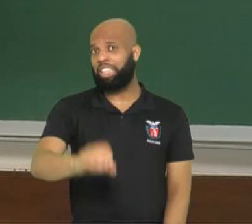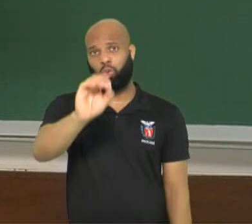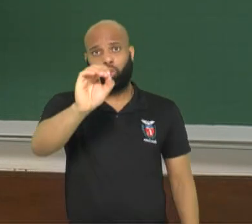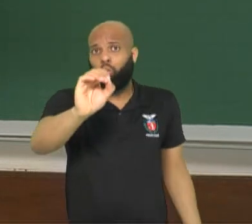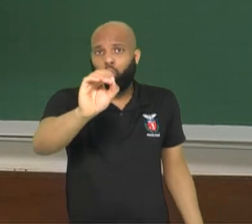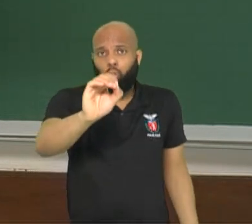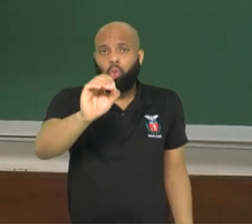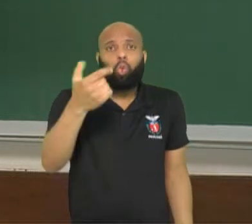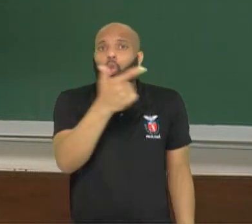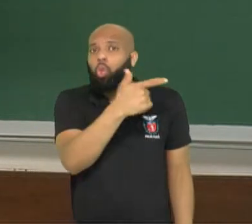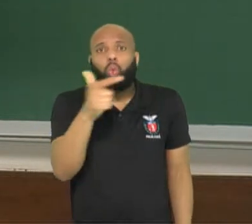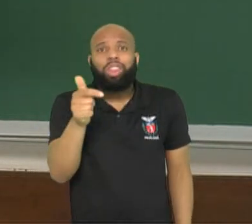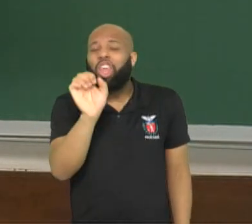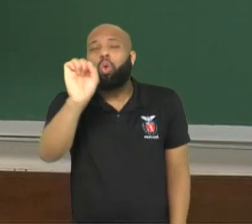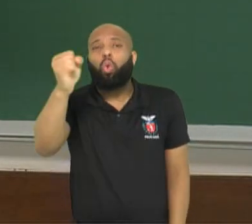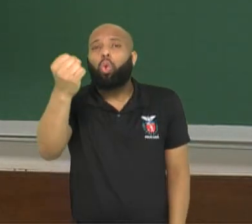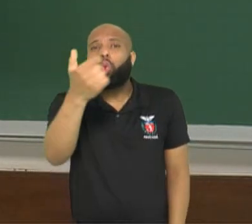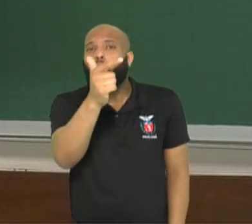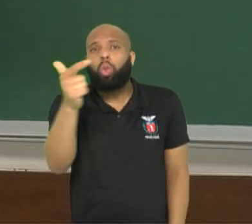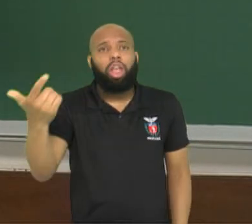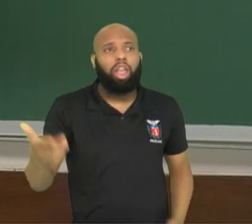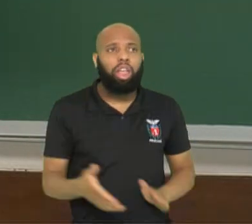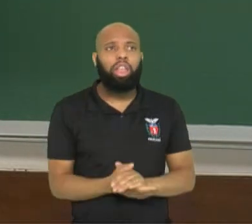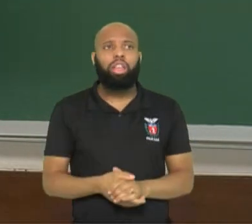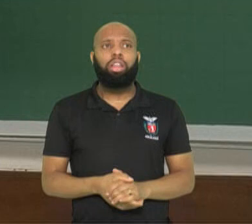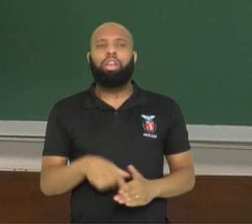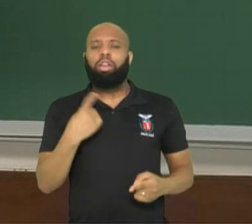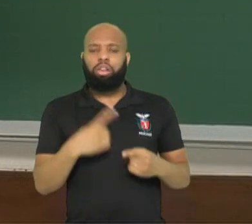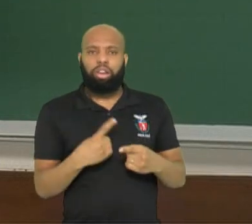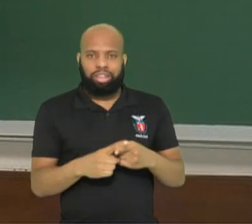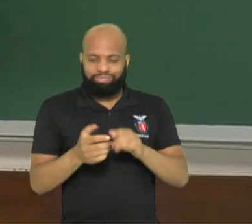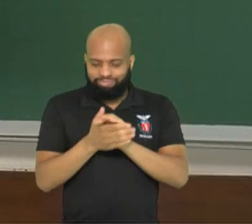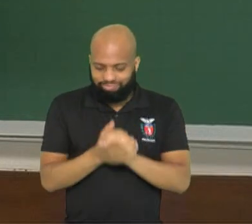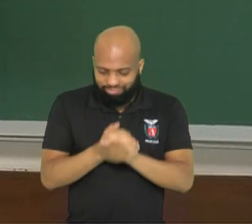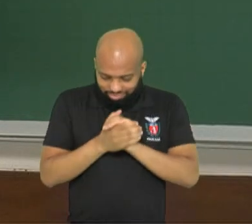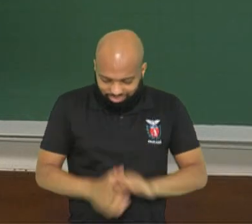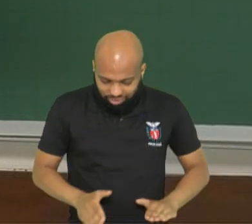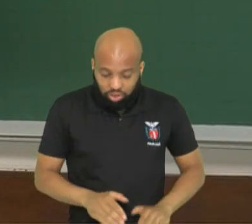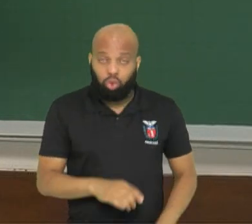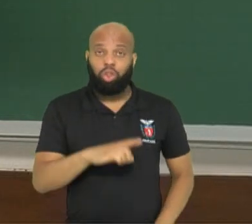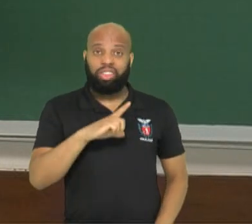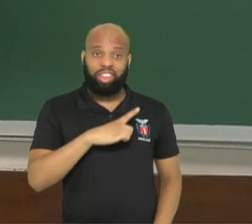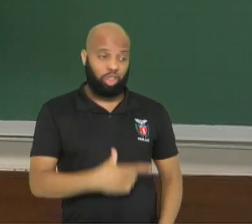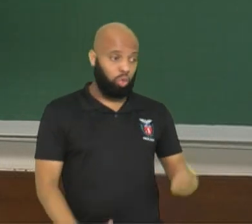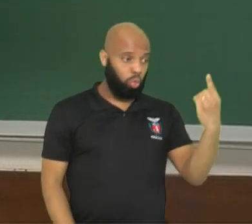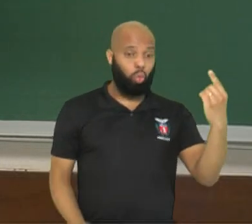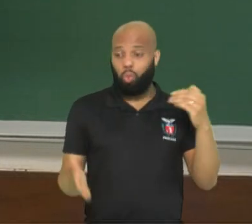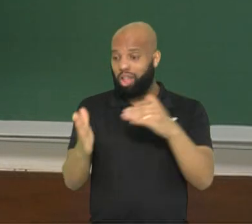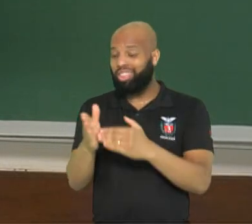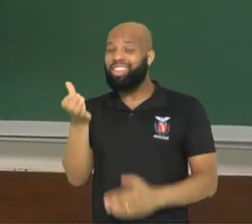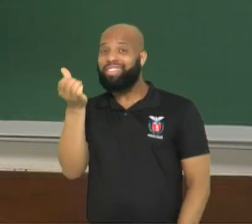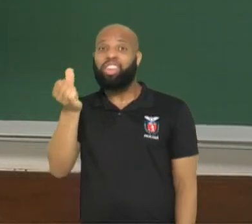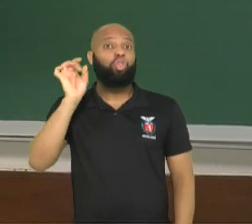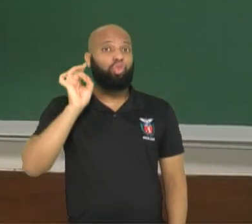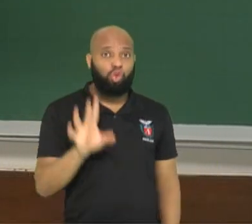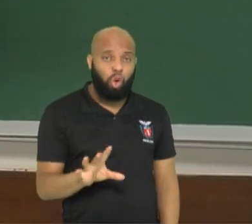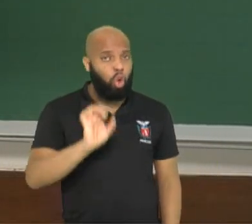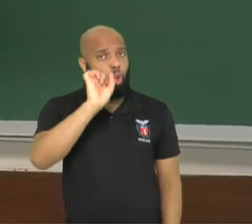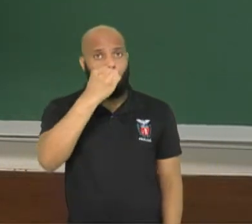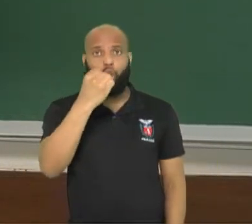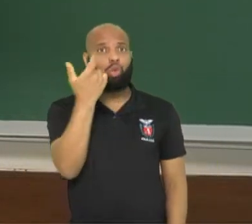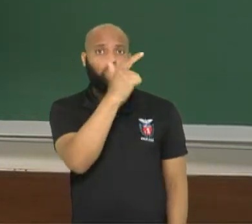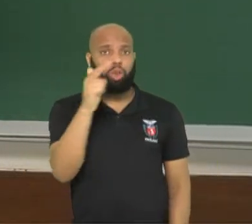a probabilidade é nula. Por quê? Porque existe no dado um número que tem uma face, aliás, que tem um